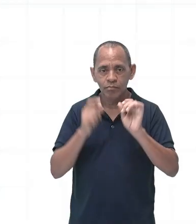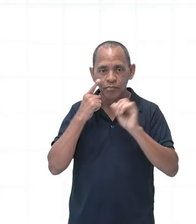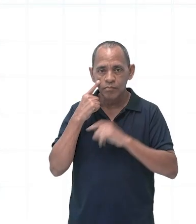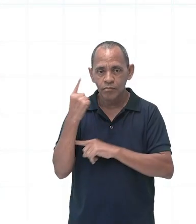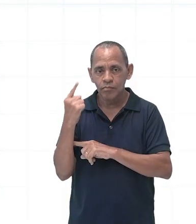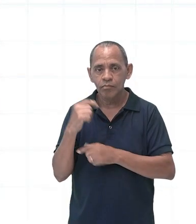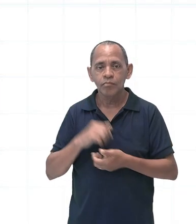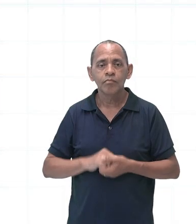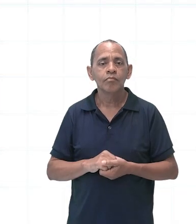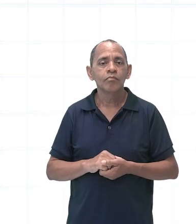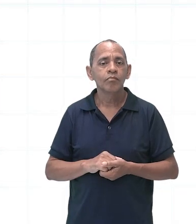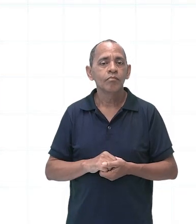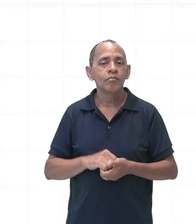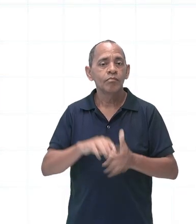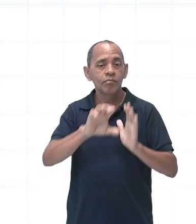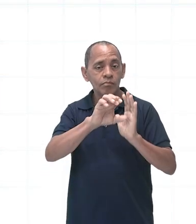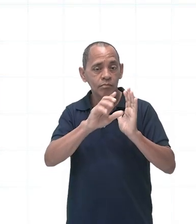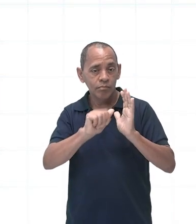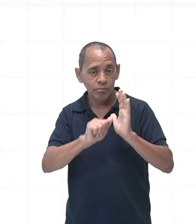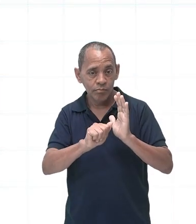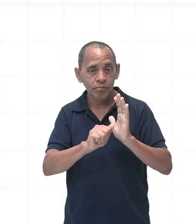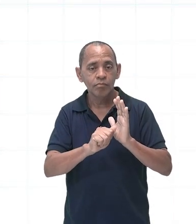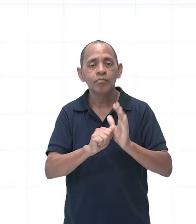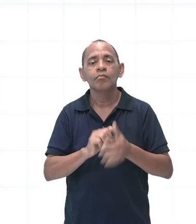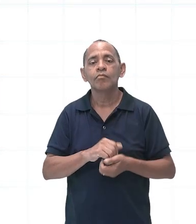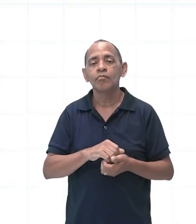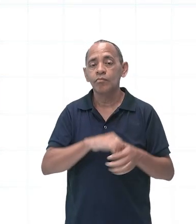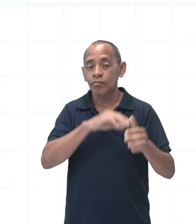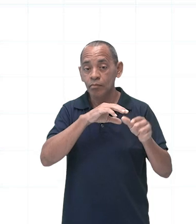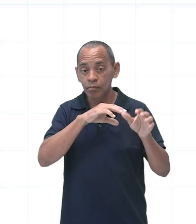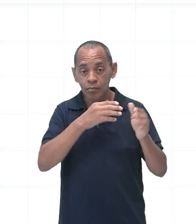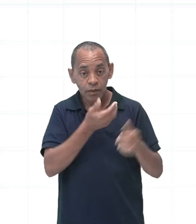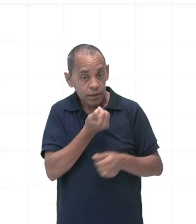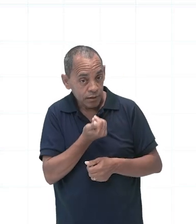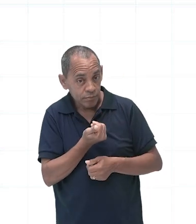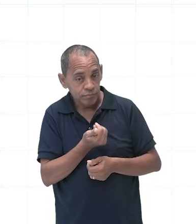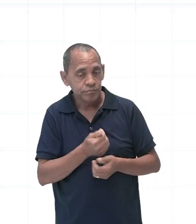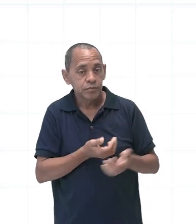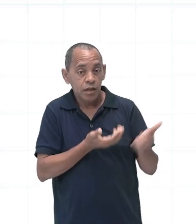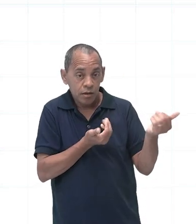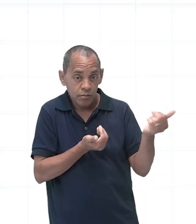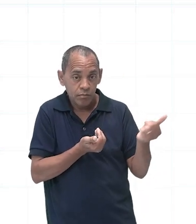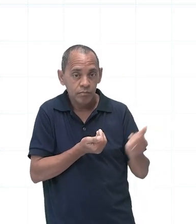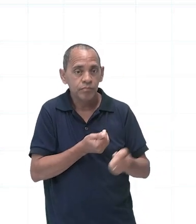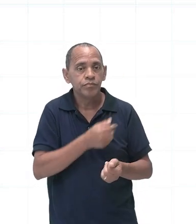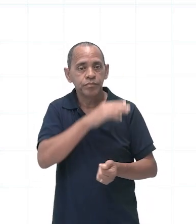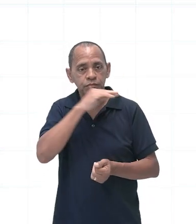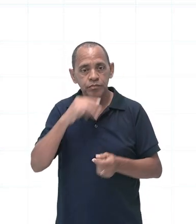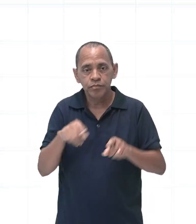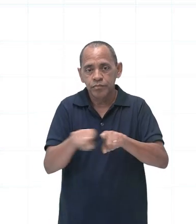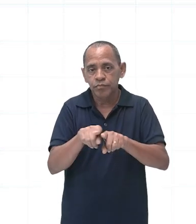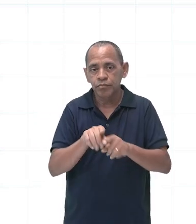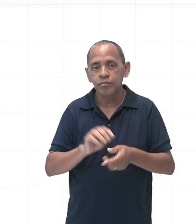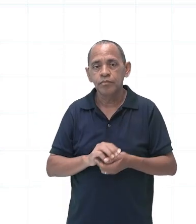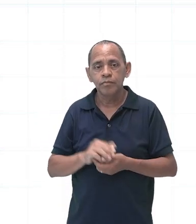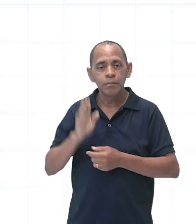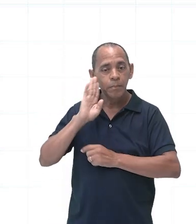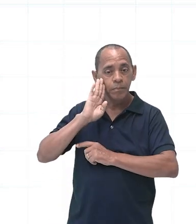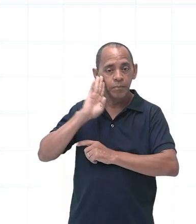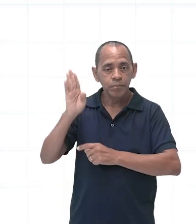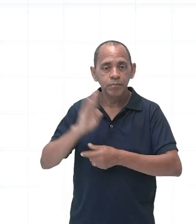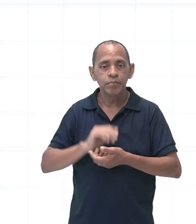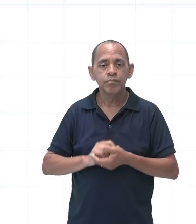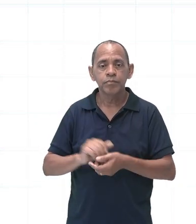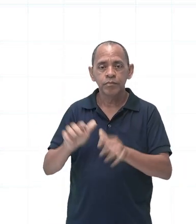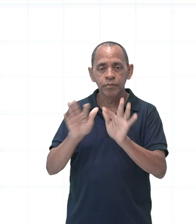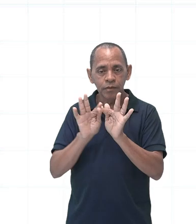Olhem só. O ECA diz que as crianças e os adolescentes são prioridade. Ou seja, a